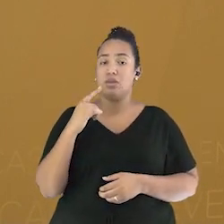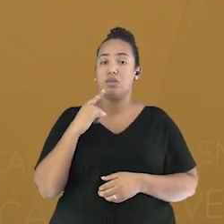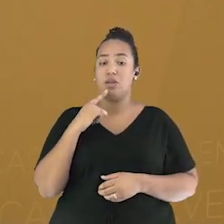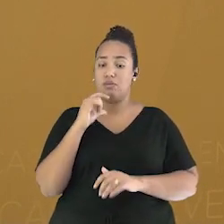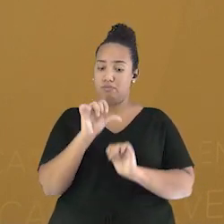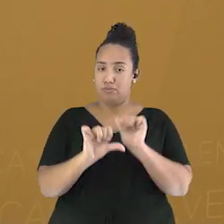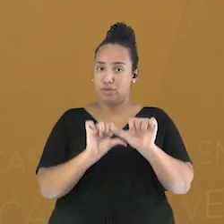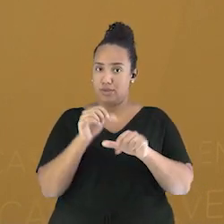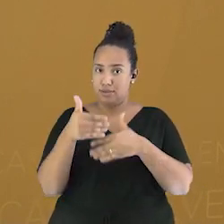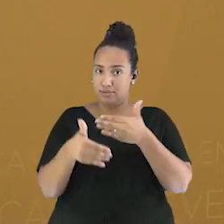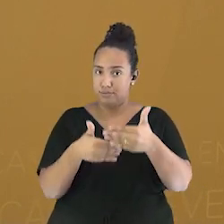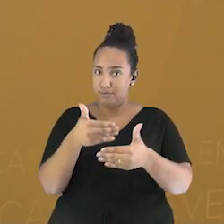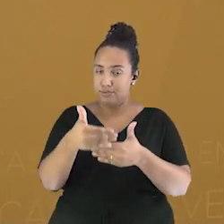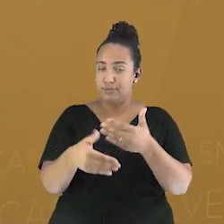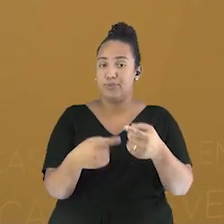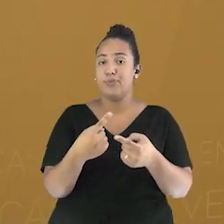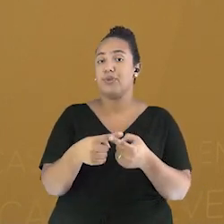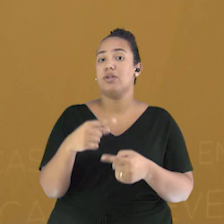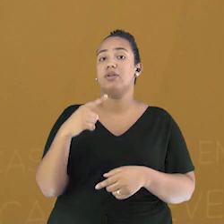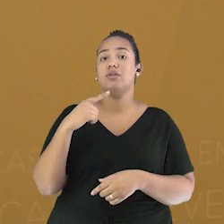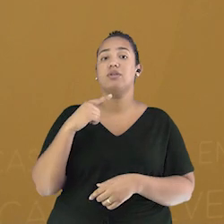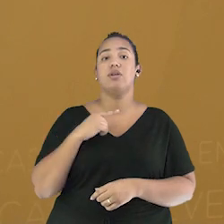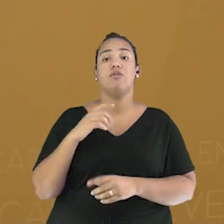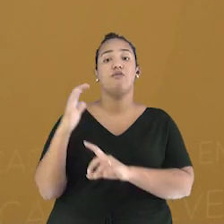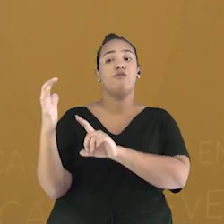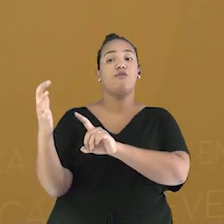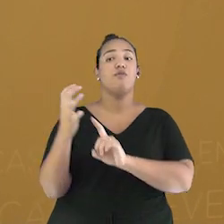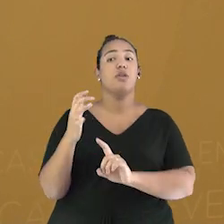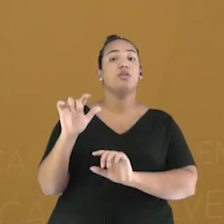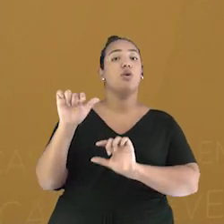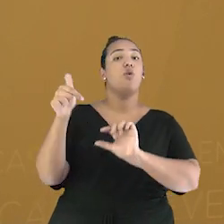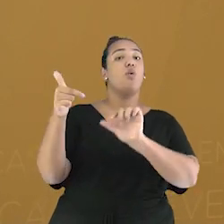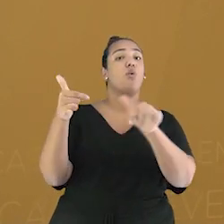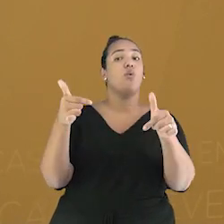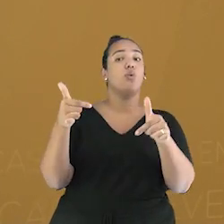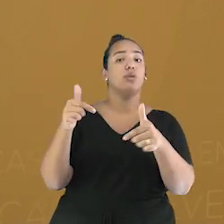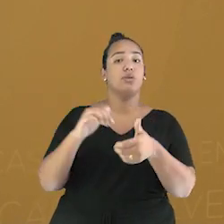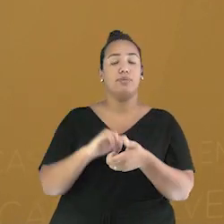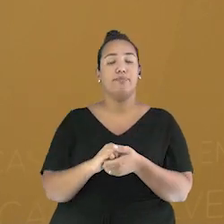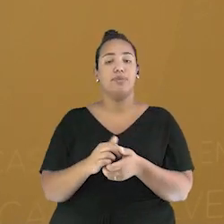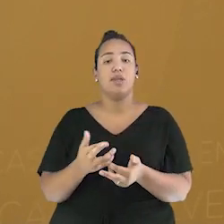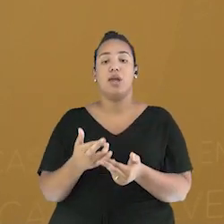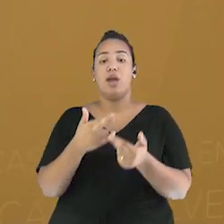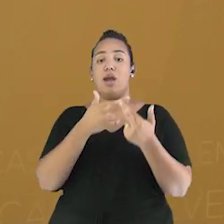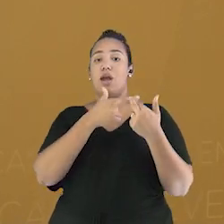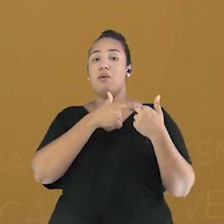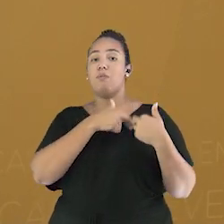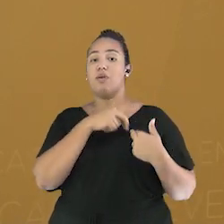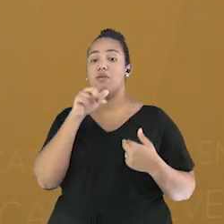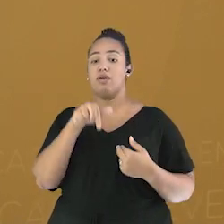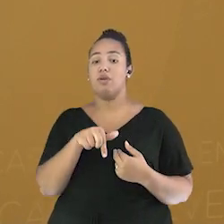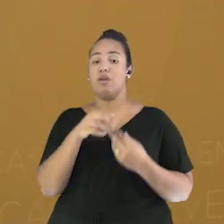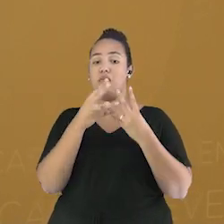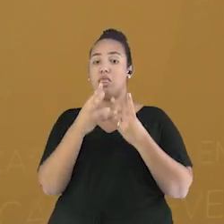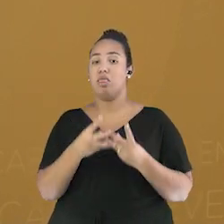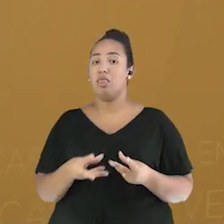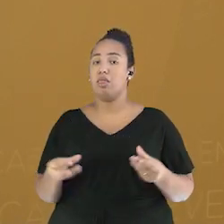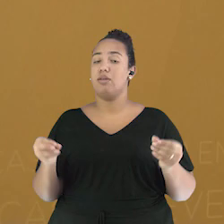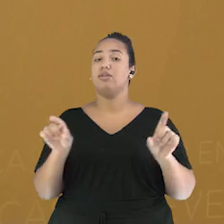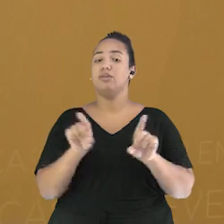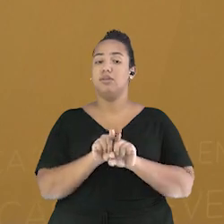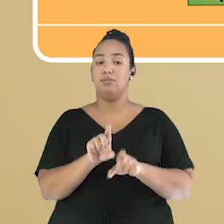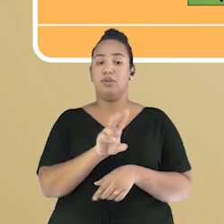esse processo pela ação de outros atores. E os responsáveis pela decomposição também